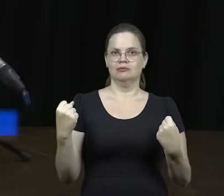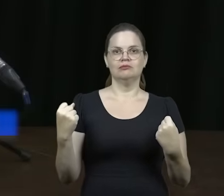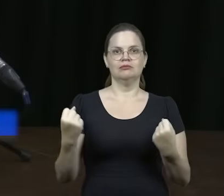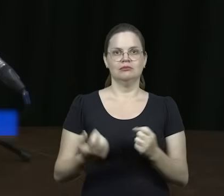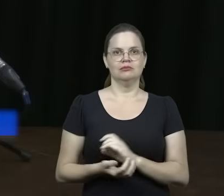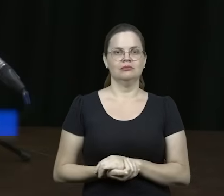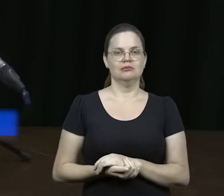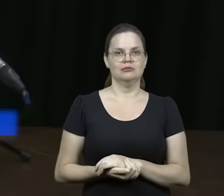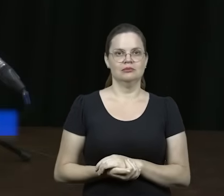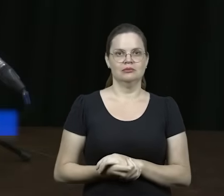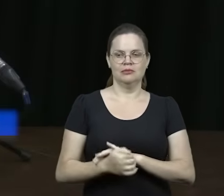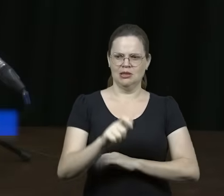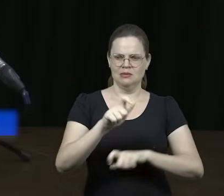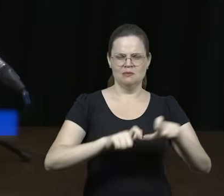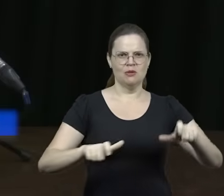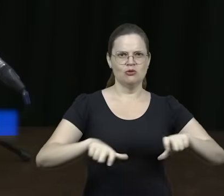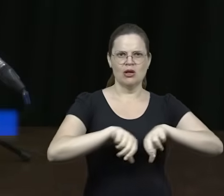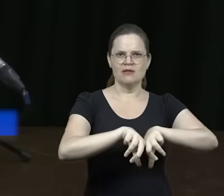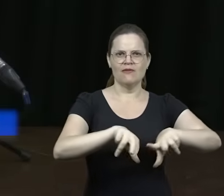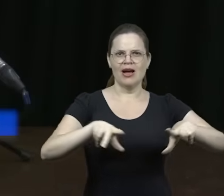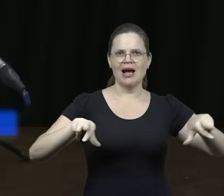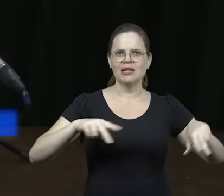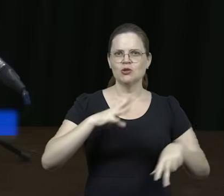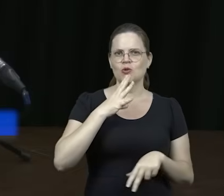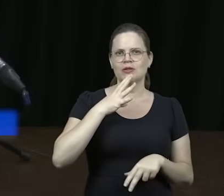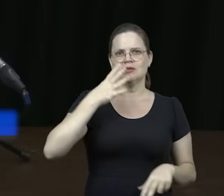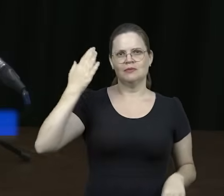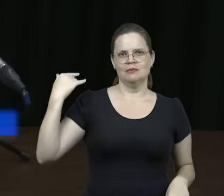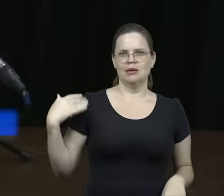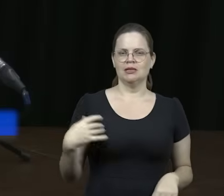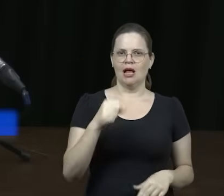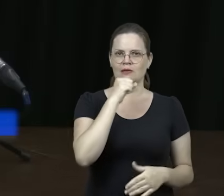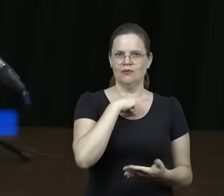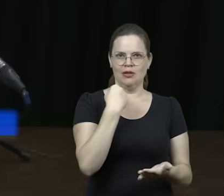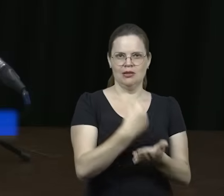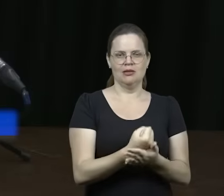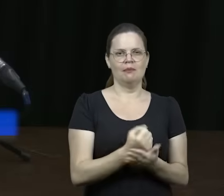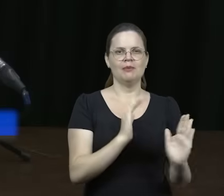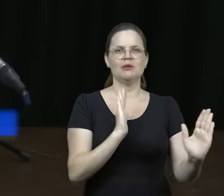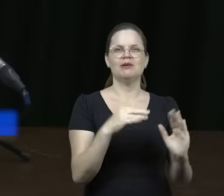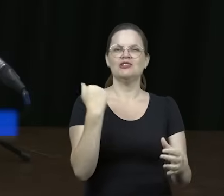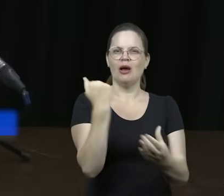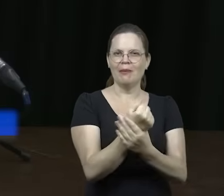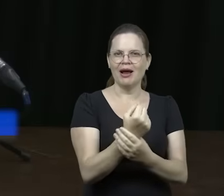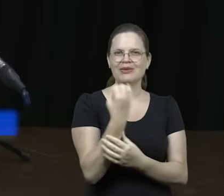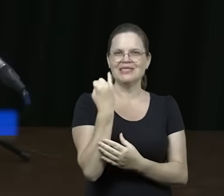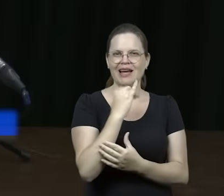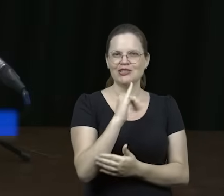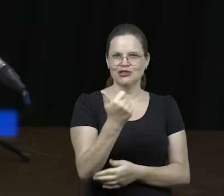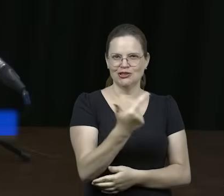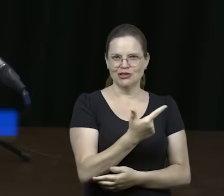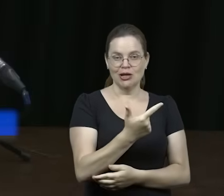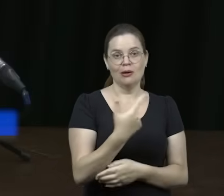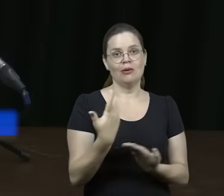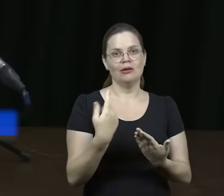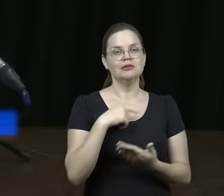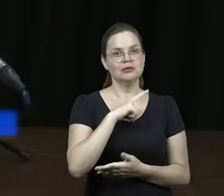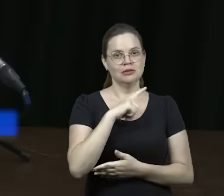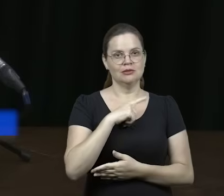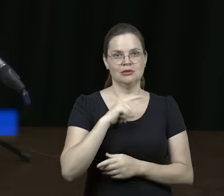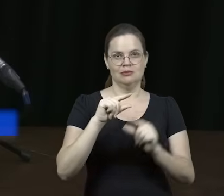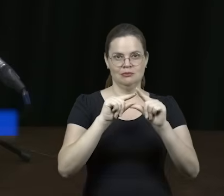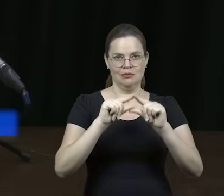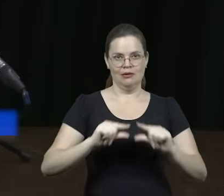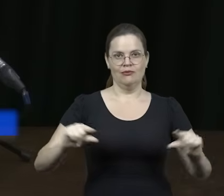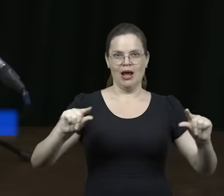por muitos patriarcas, principalmente no período dos patriarcas. É aquele termo muito